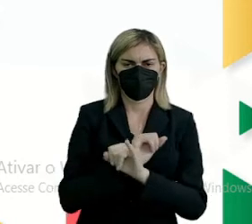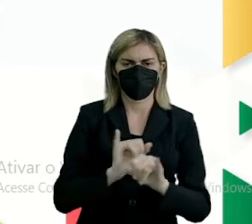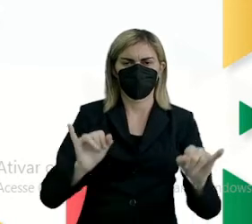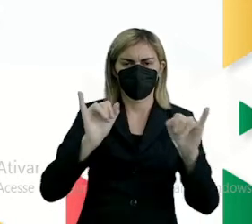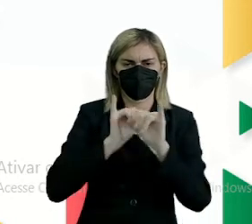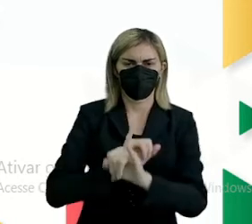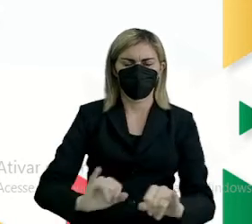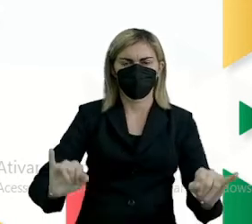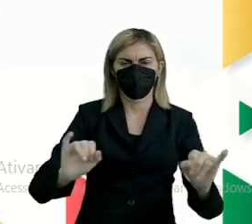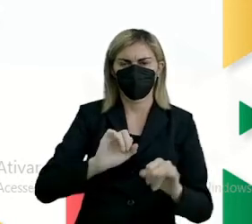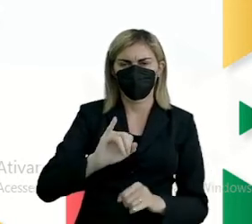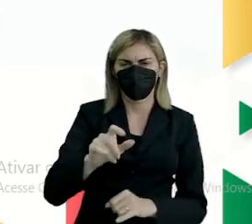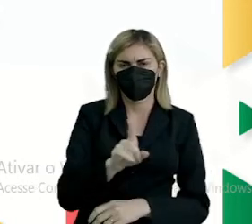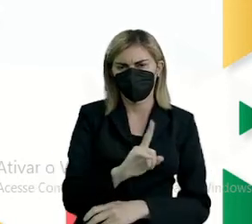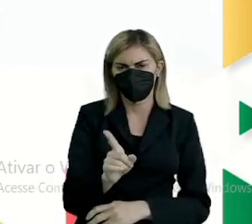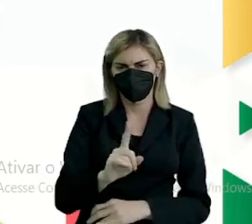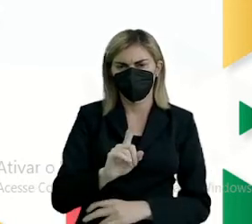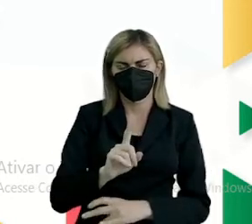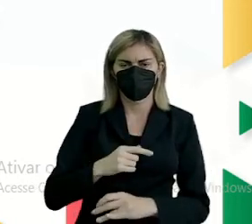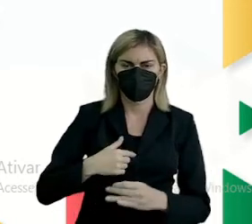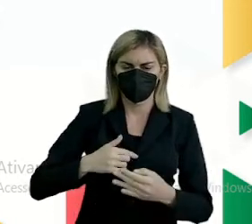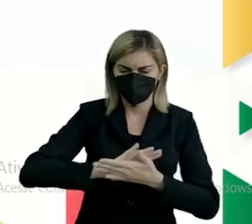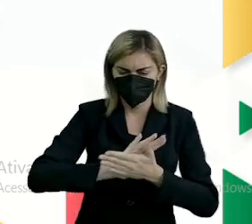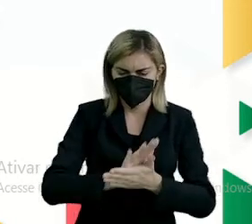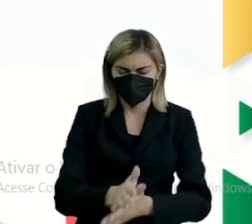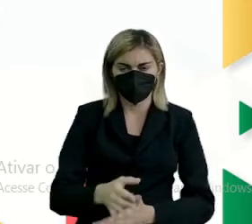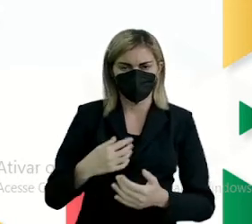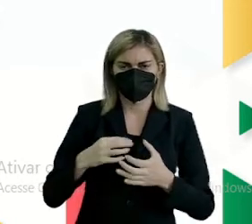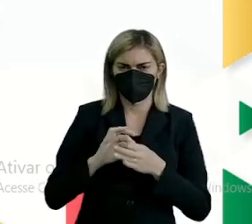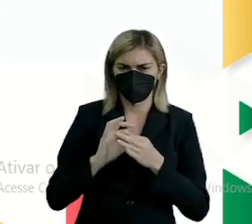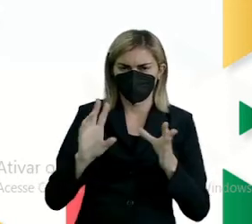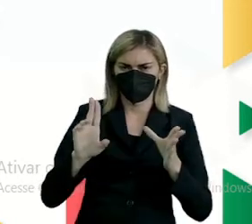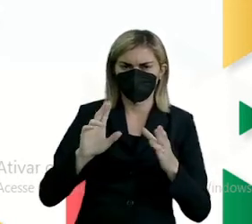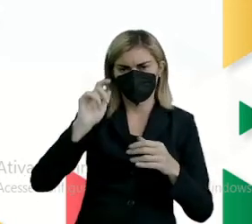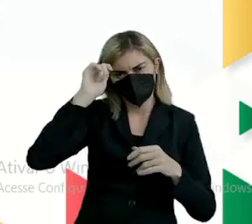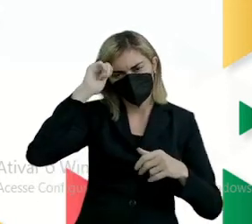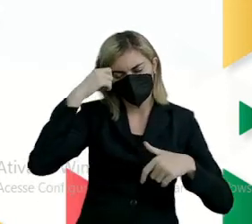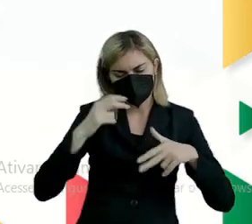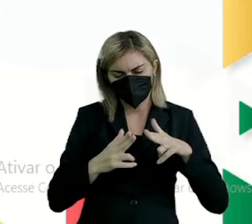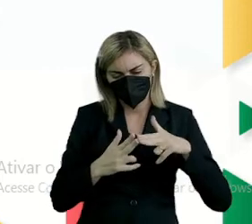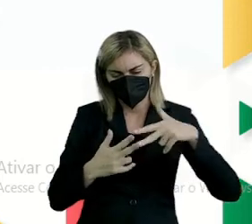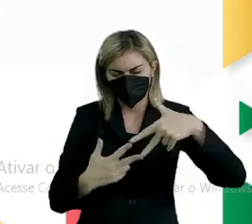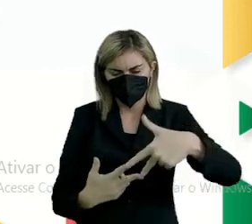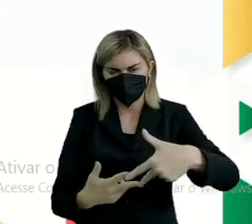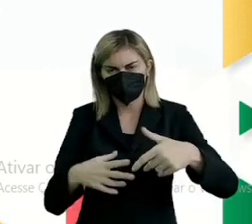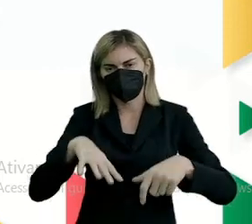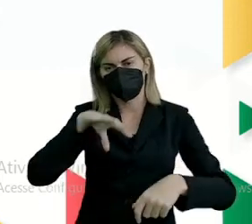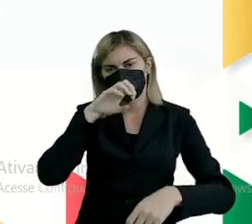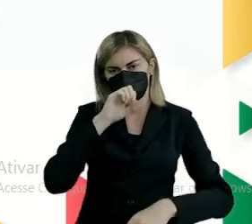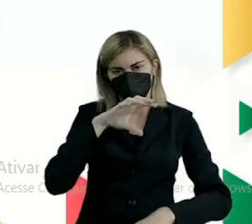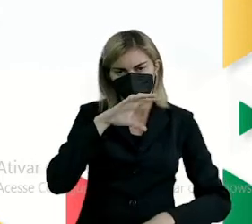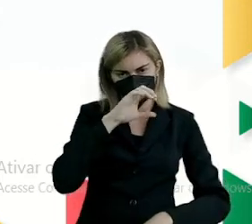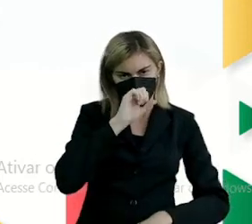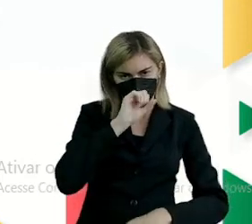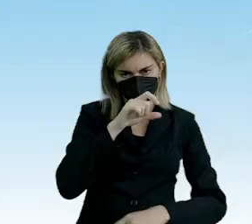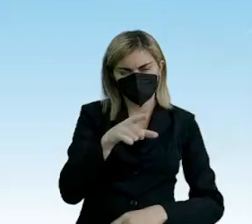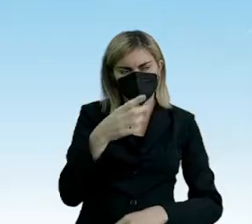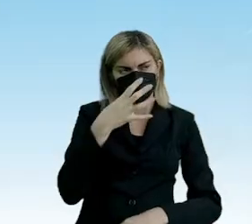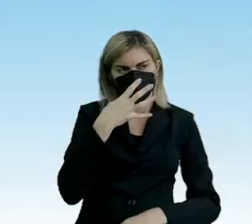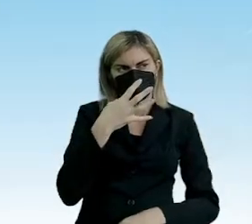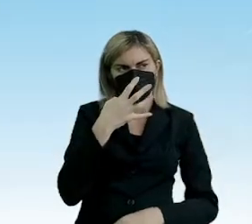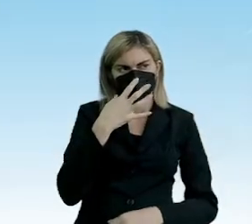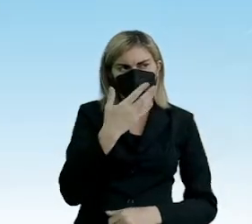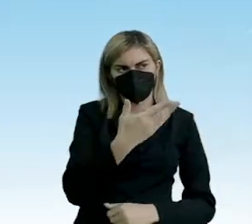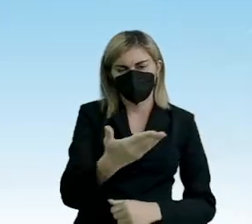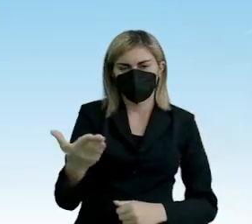campanha. Se não me destruir, te darei sombra e oxigênio. Nós já observamos que nós temos